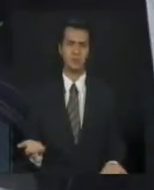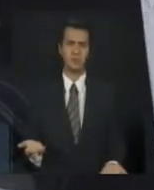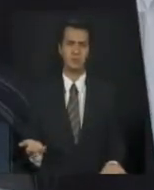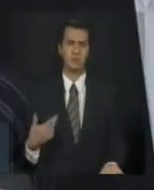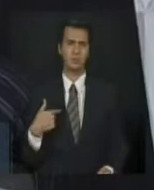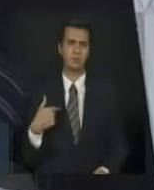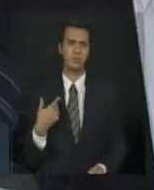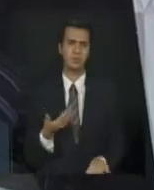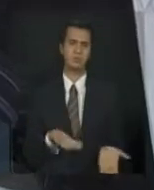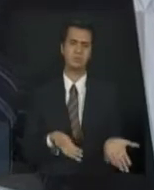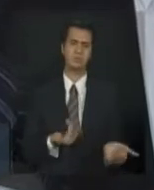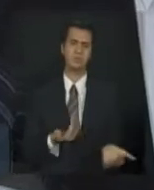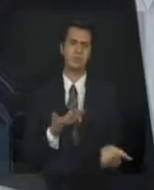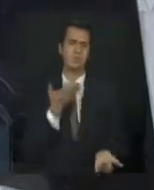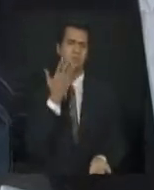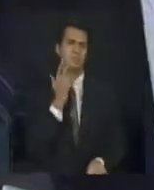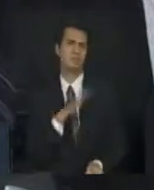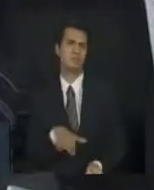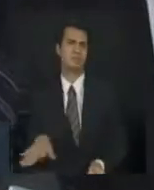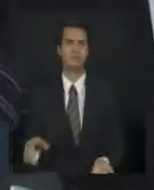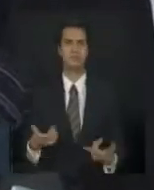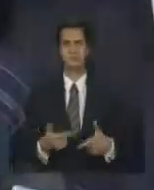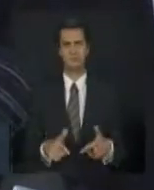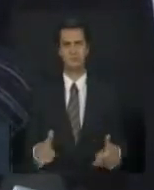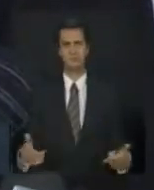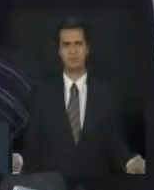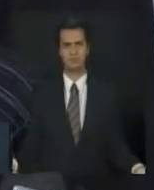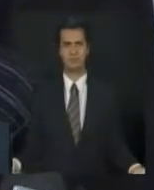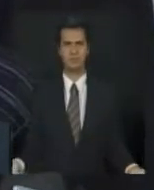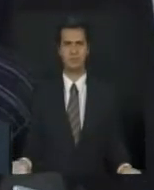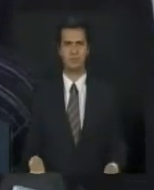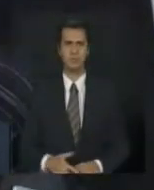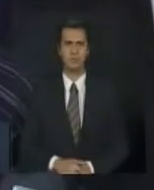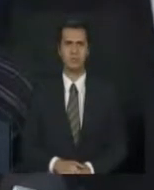uma adolescente, eu diria também uma romântica,